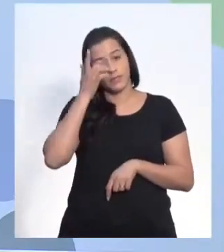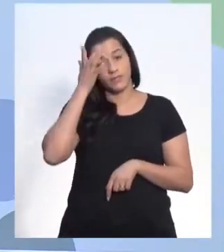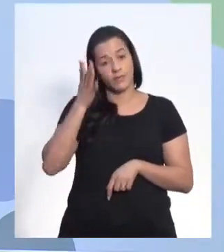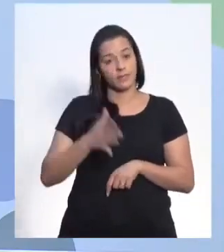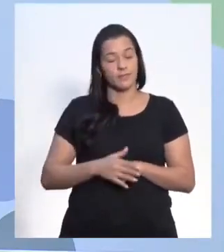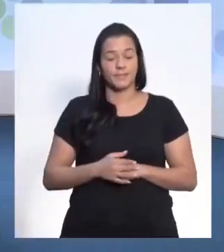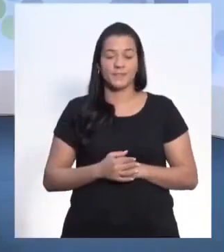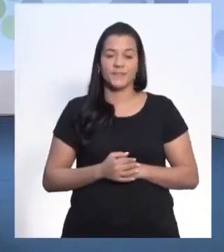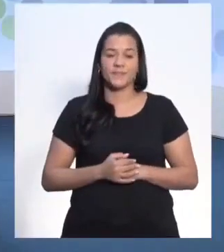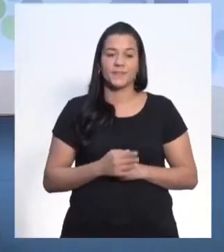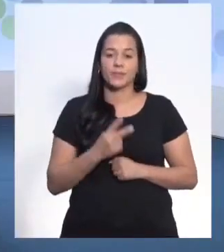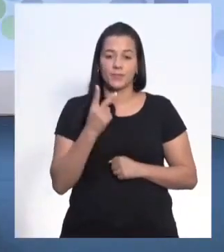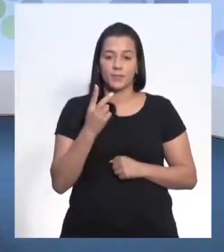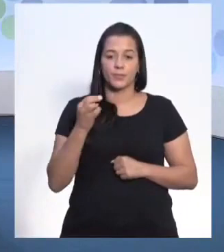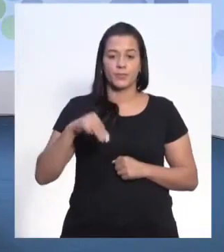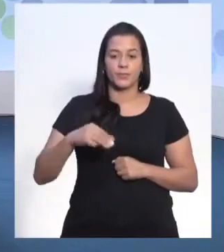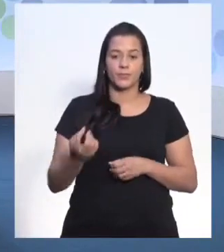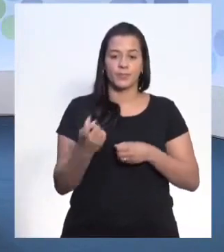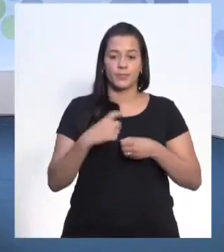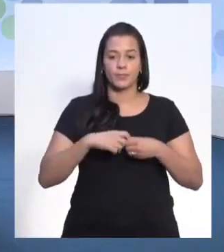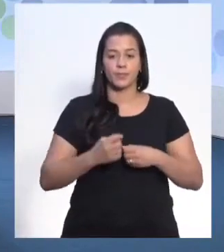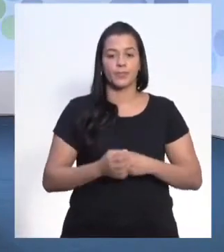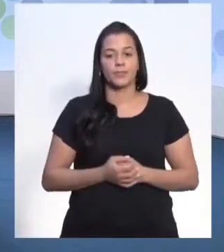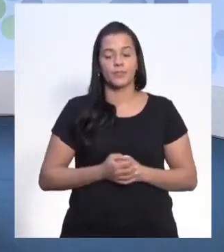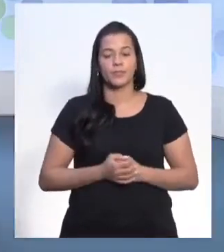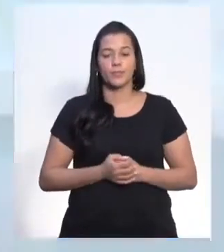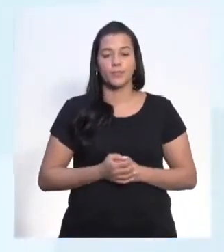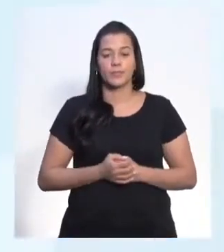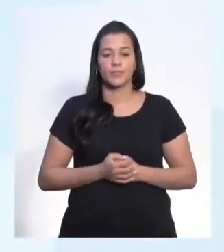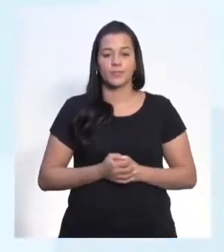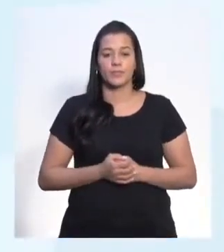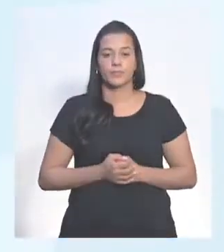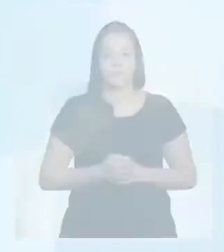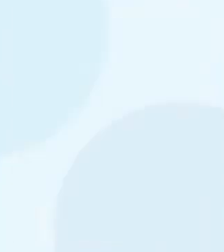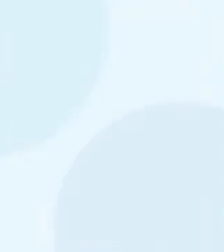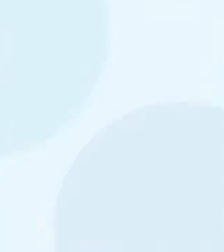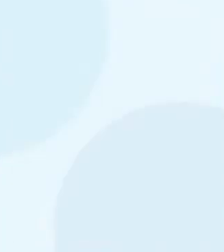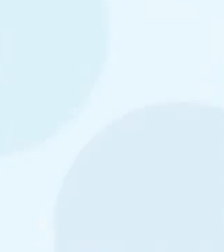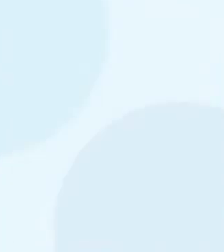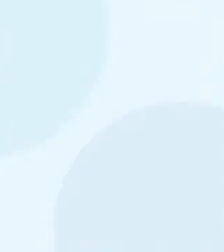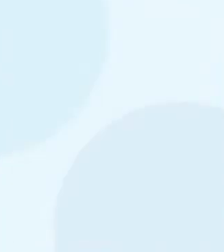pessoal? Ok, então daqui 2 minutos voltamos. Boa sorte.